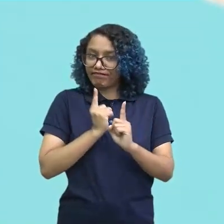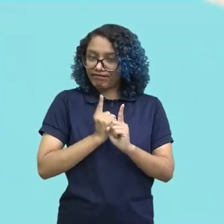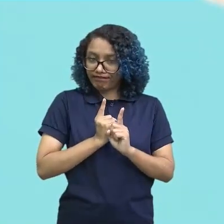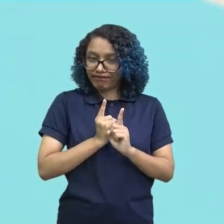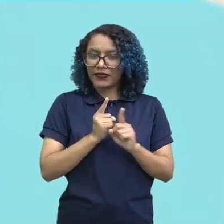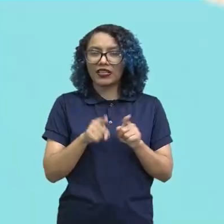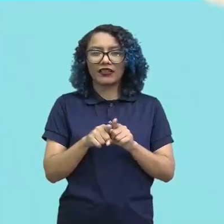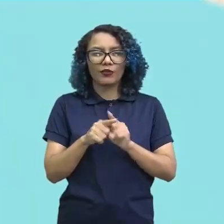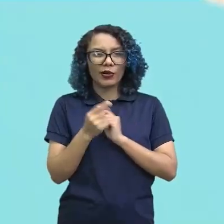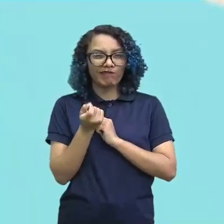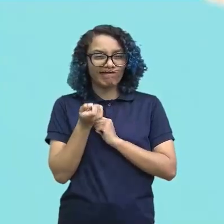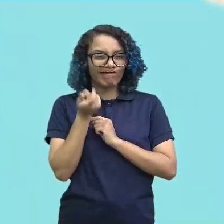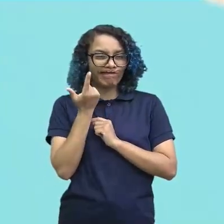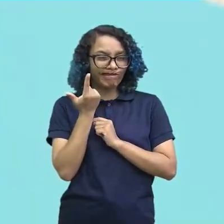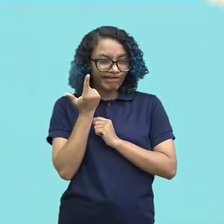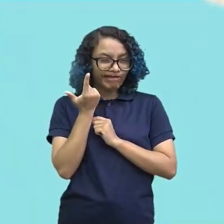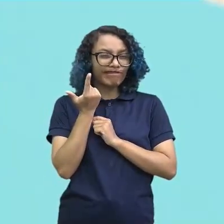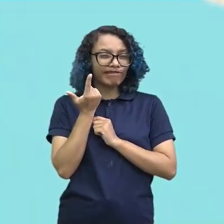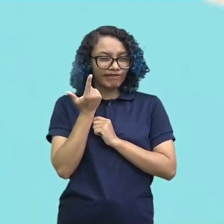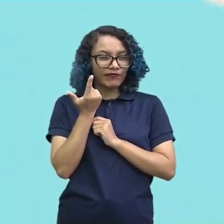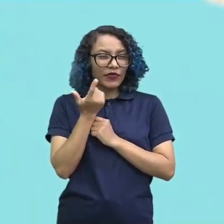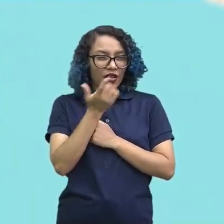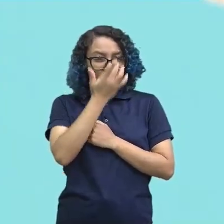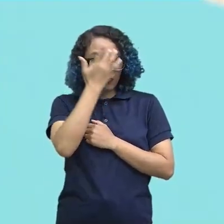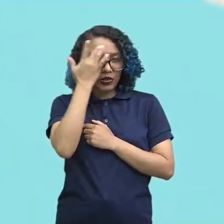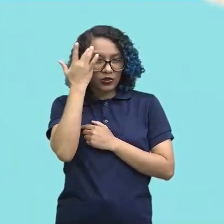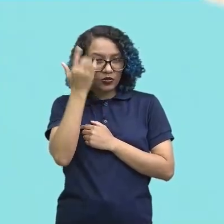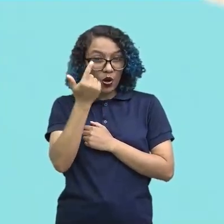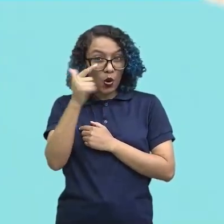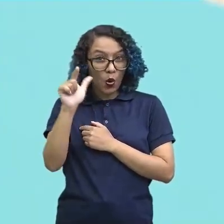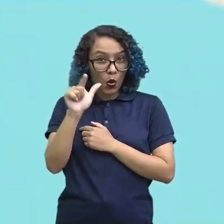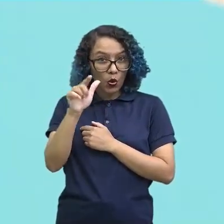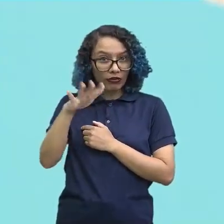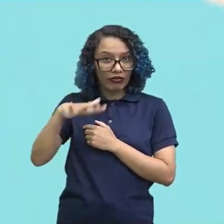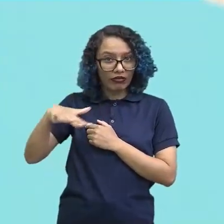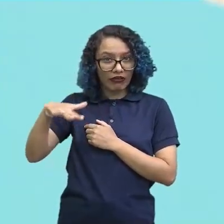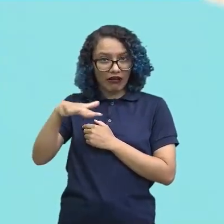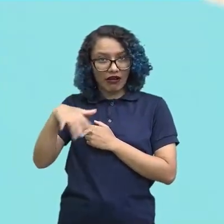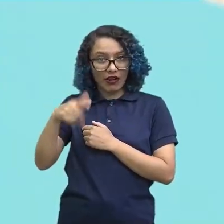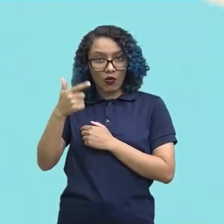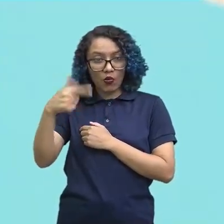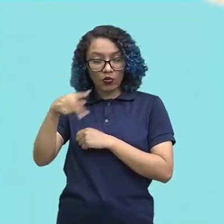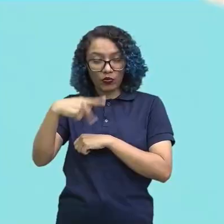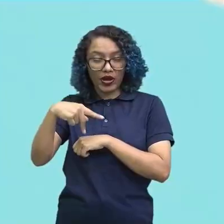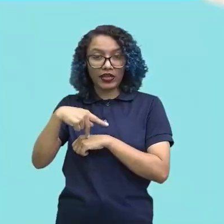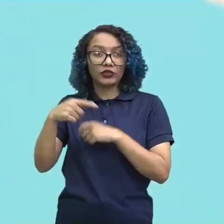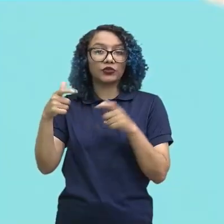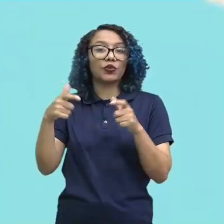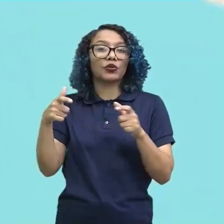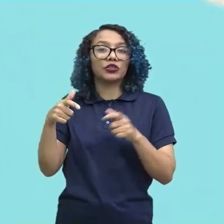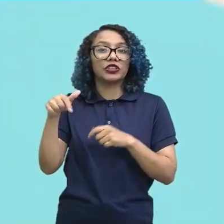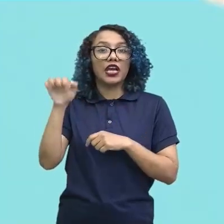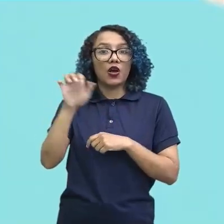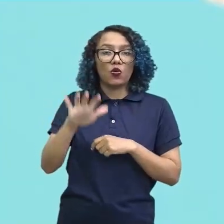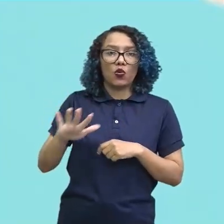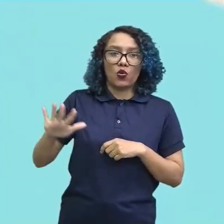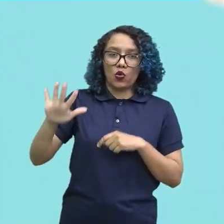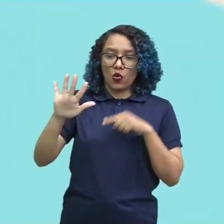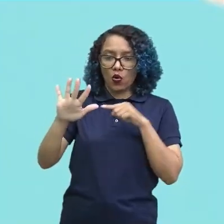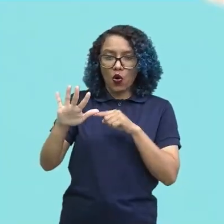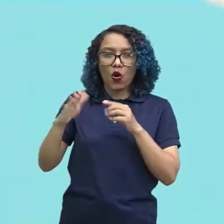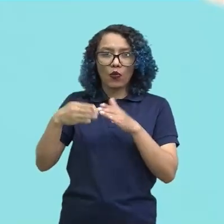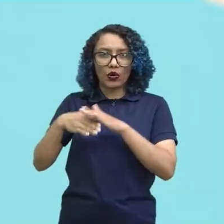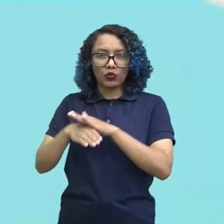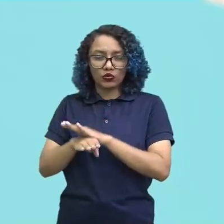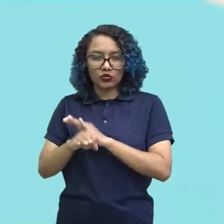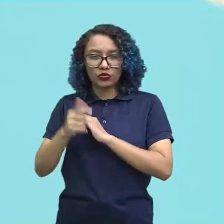o estranhamento entre aquelas pessoas que vêm de um outro mundo, ou seja, vieram lá da Europa, com determinados